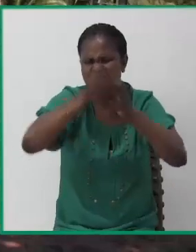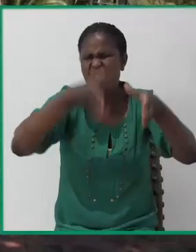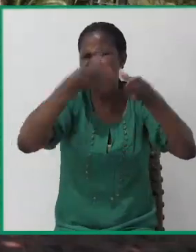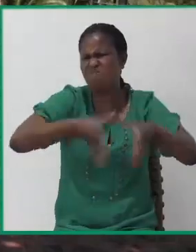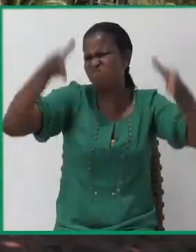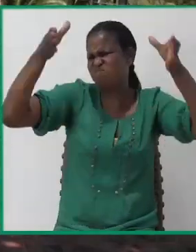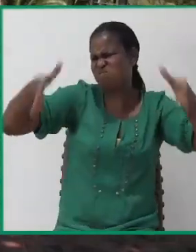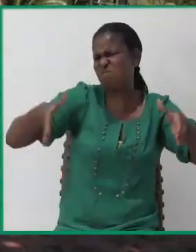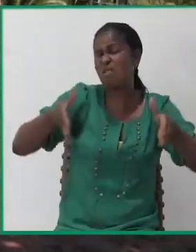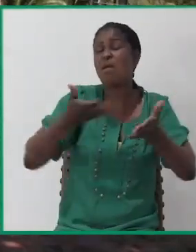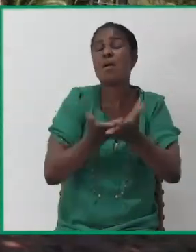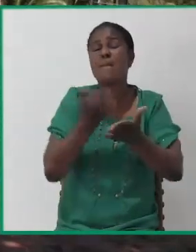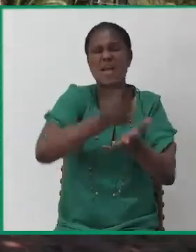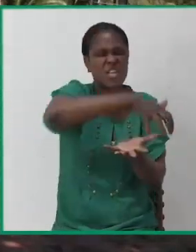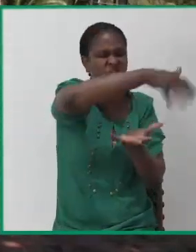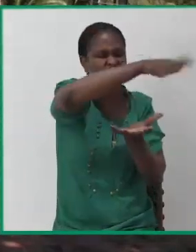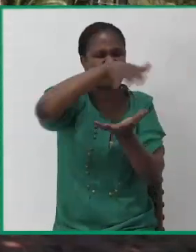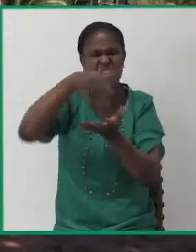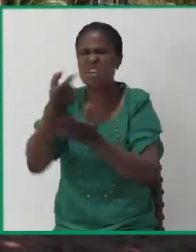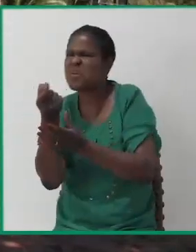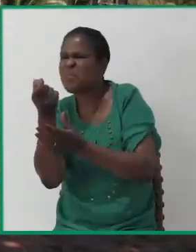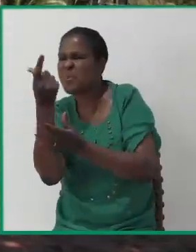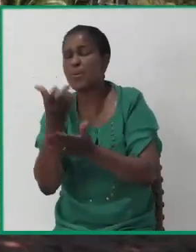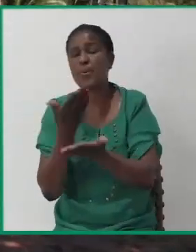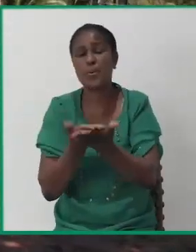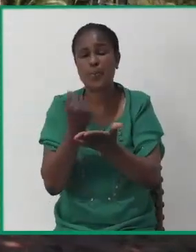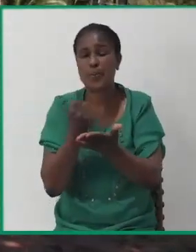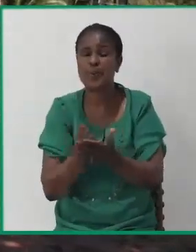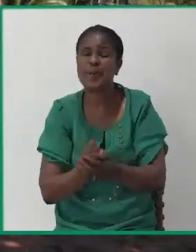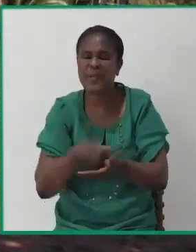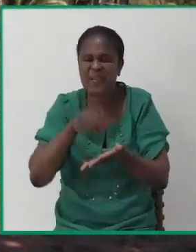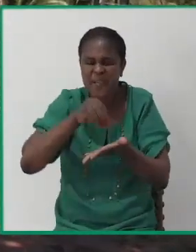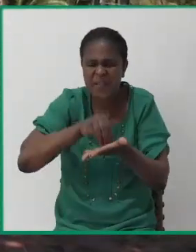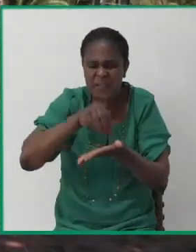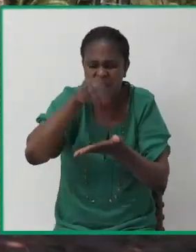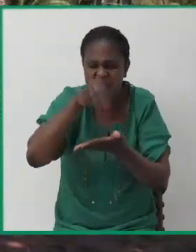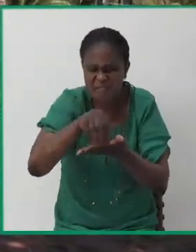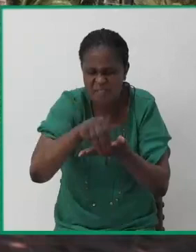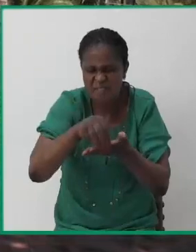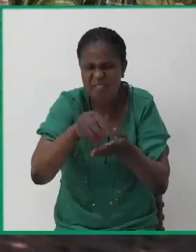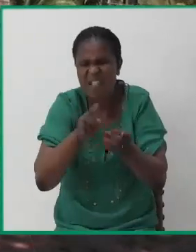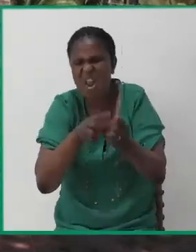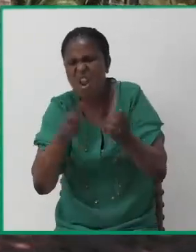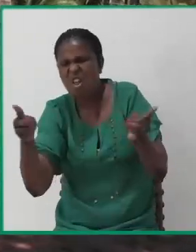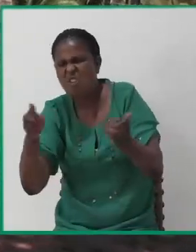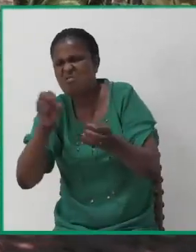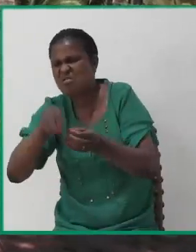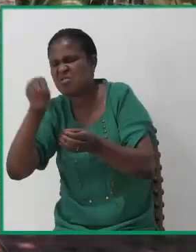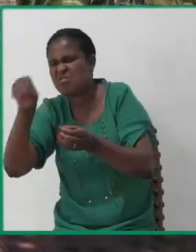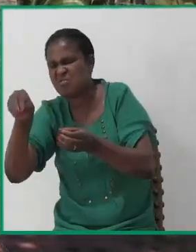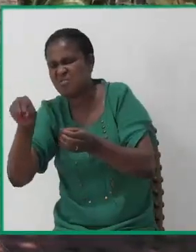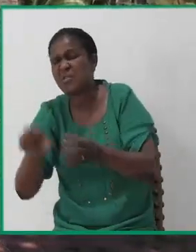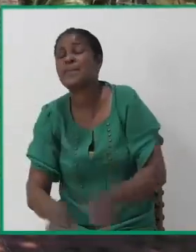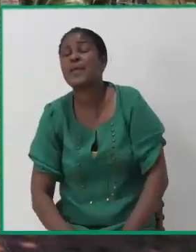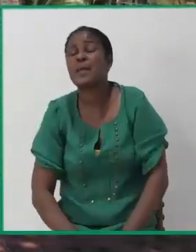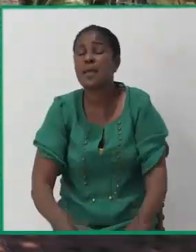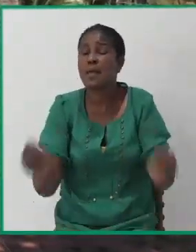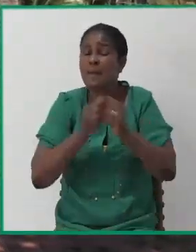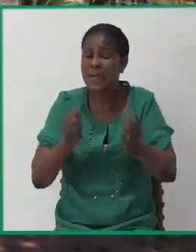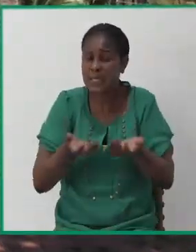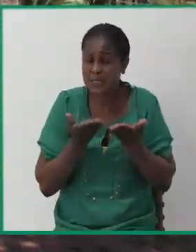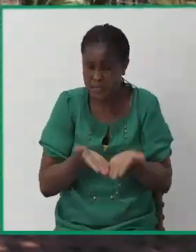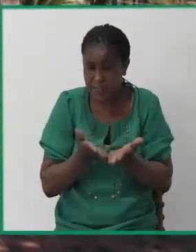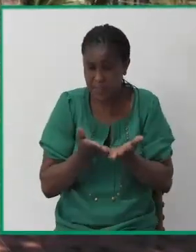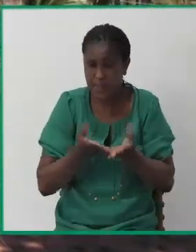antes, mas produzia pouco, porque tinha que colocar uma estaca distante a outra, muito distante. Agora,